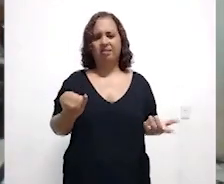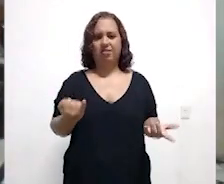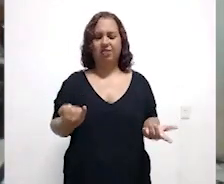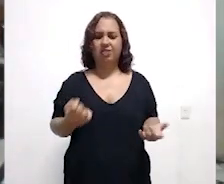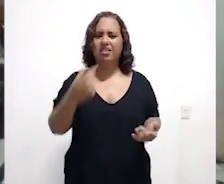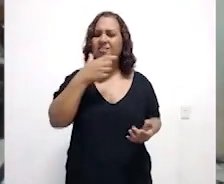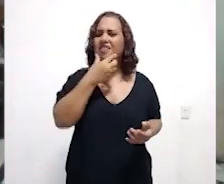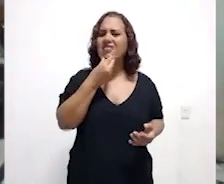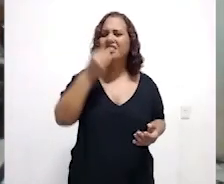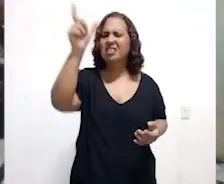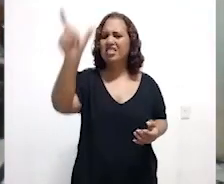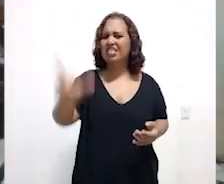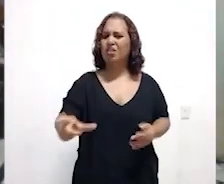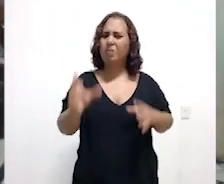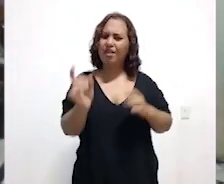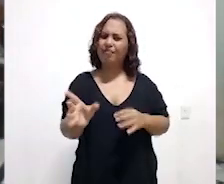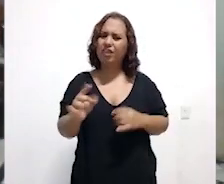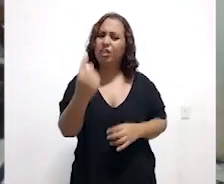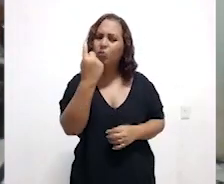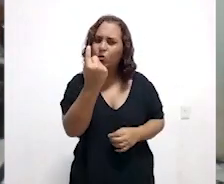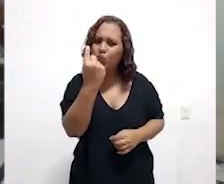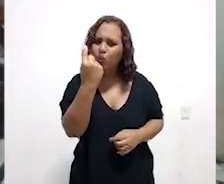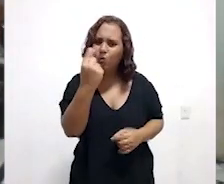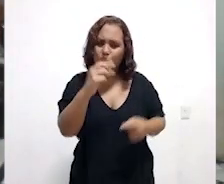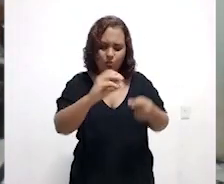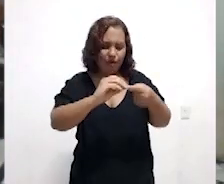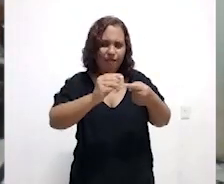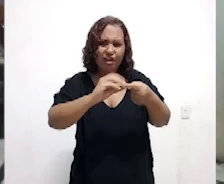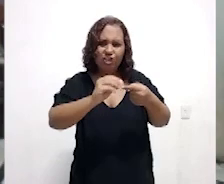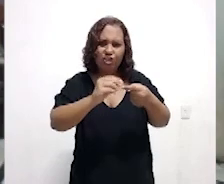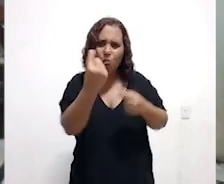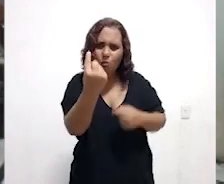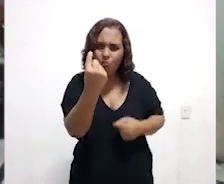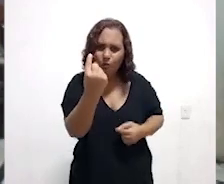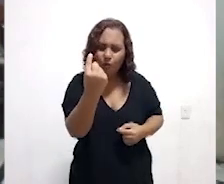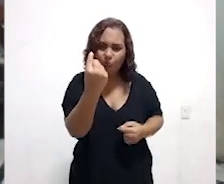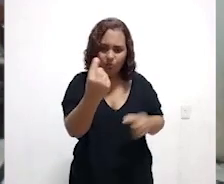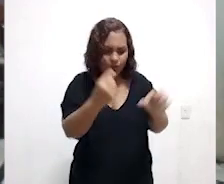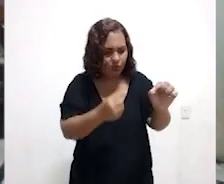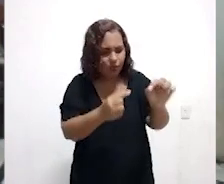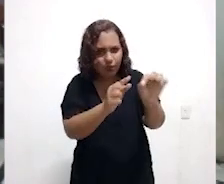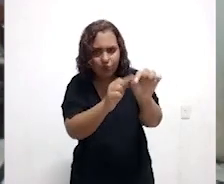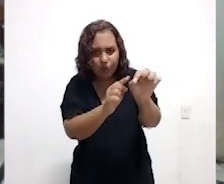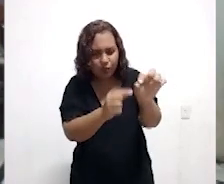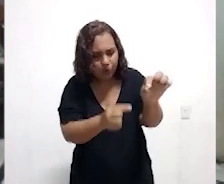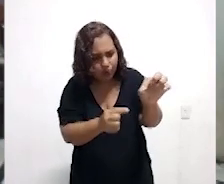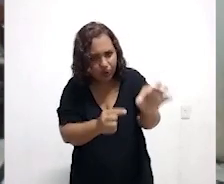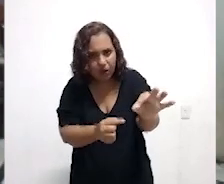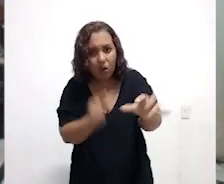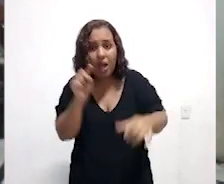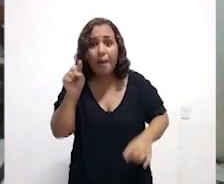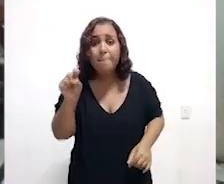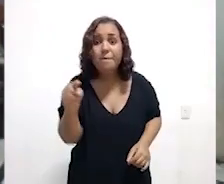por R$1.000. E eu sei que tem gente que vai comprar,